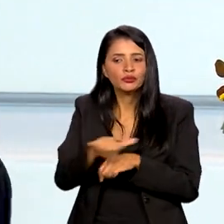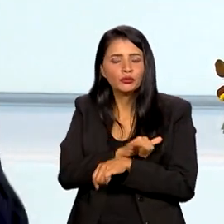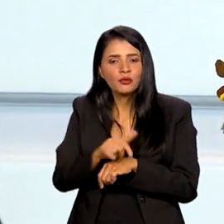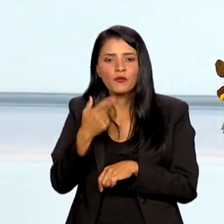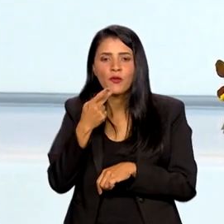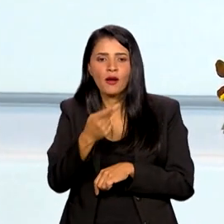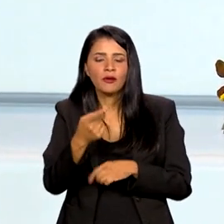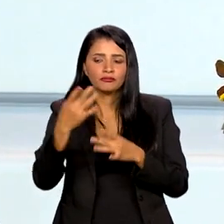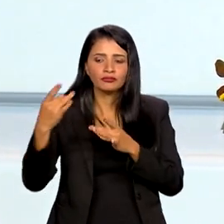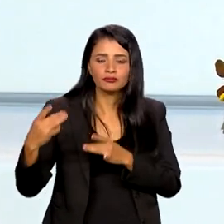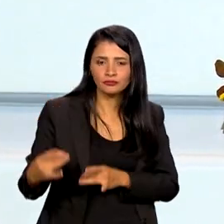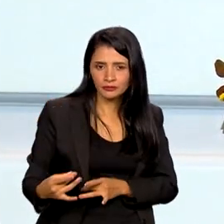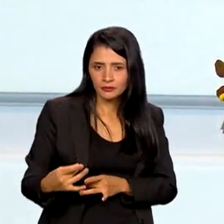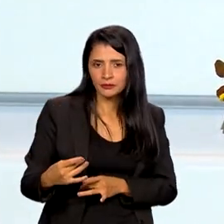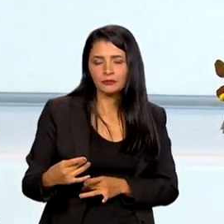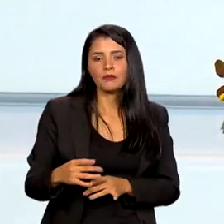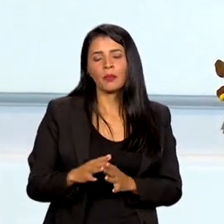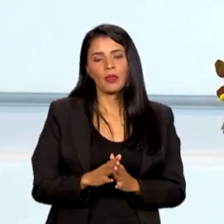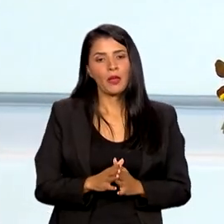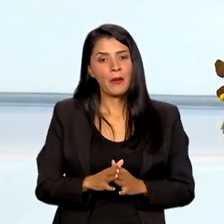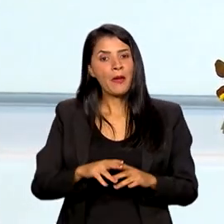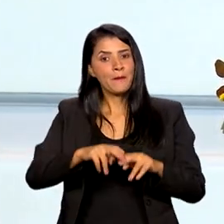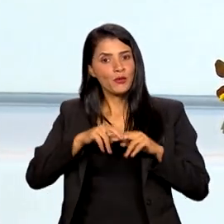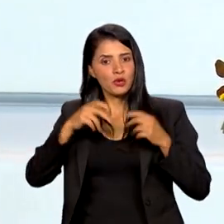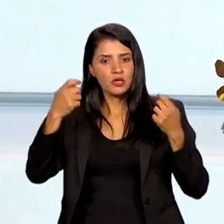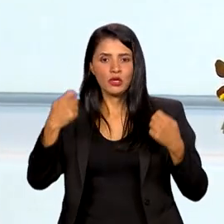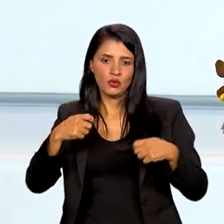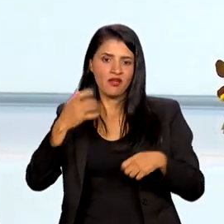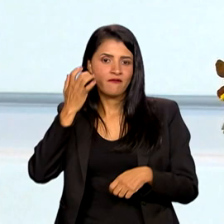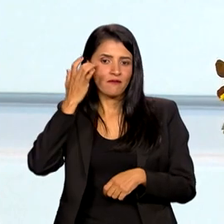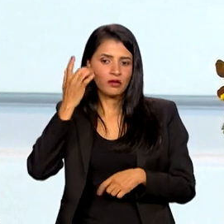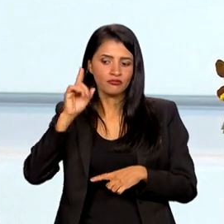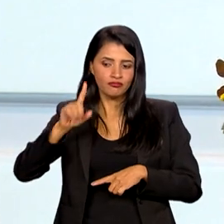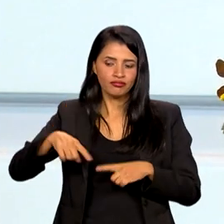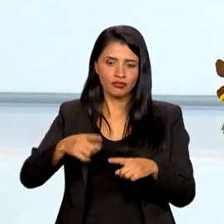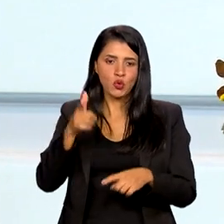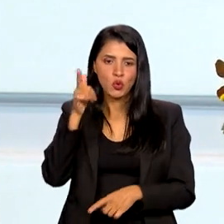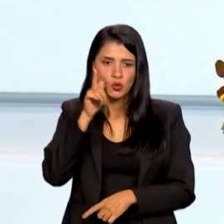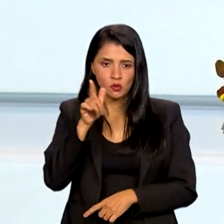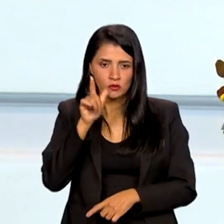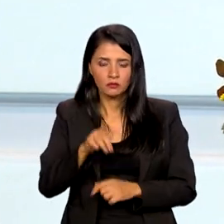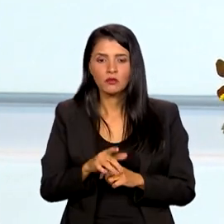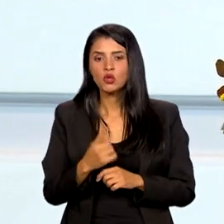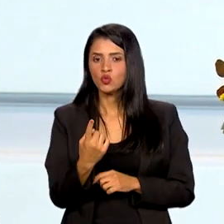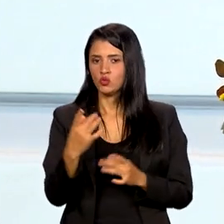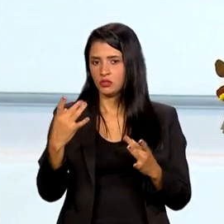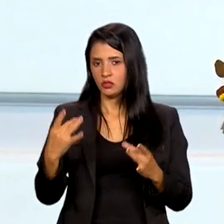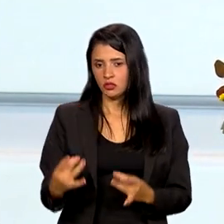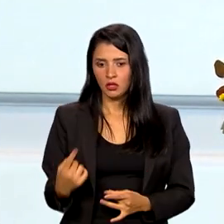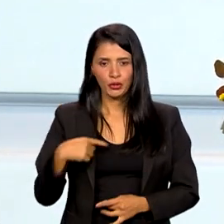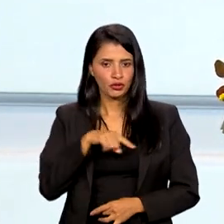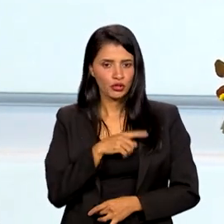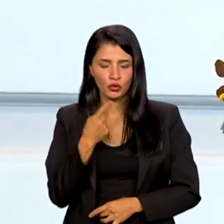e instrumentos. Por isso é que tem sido fácil superar. Só um